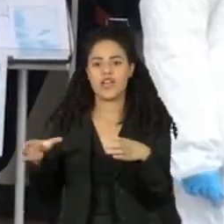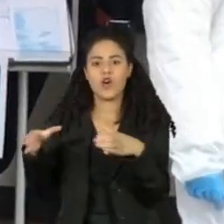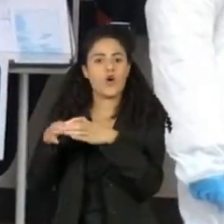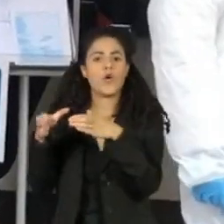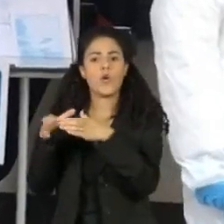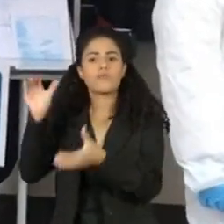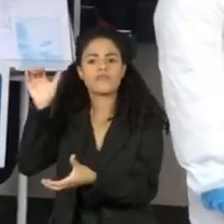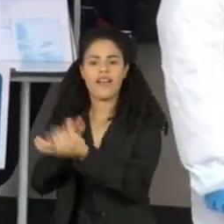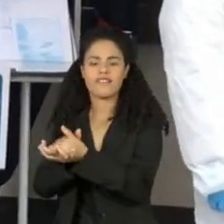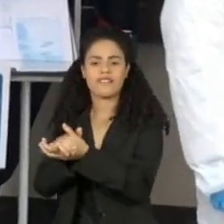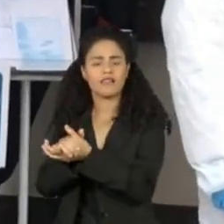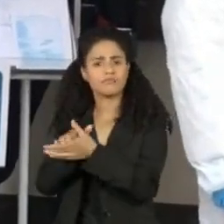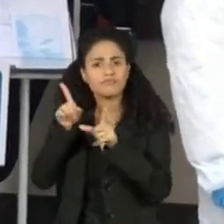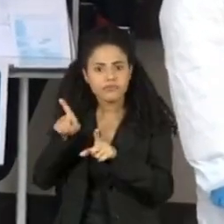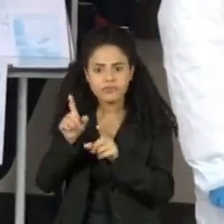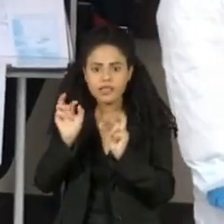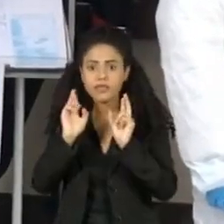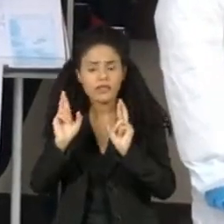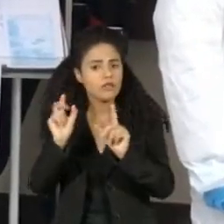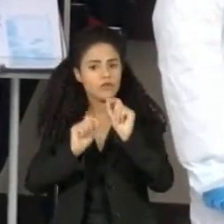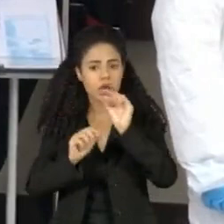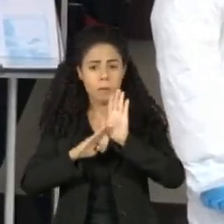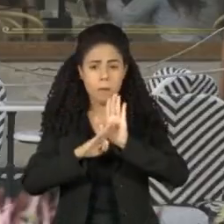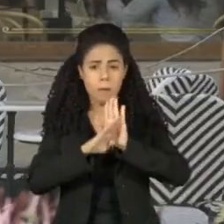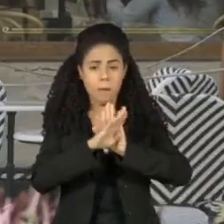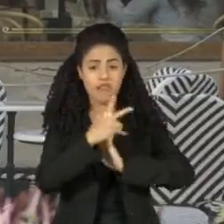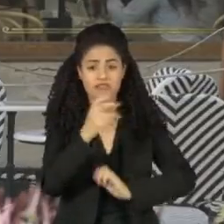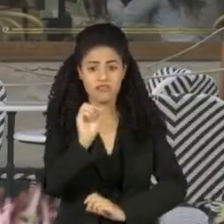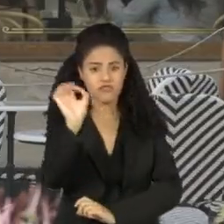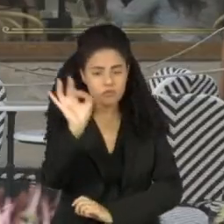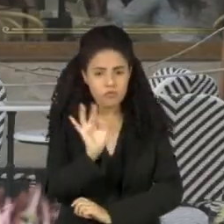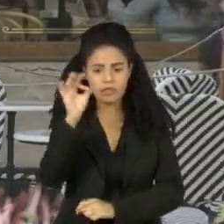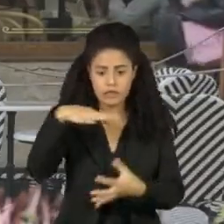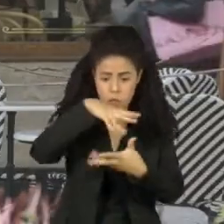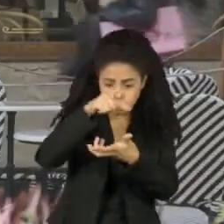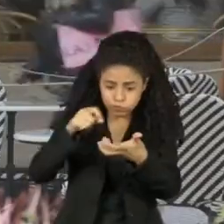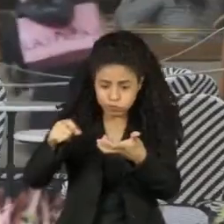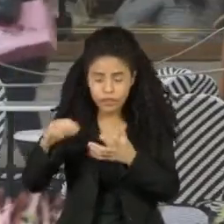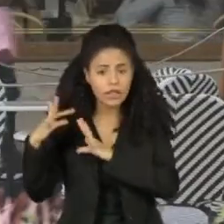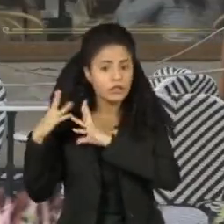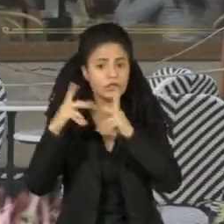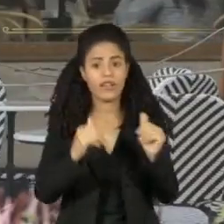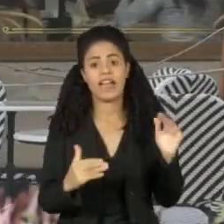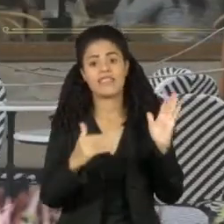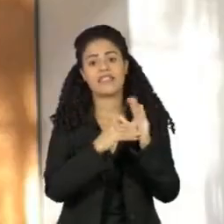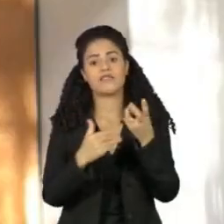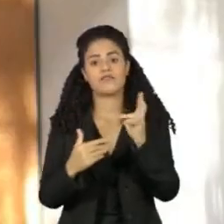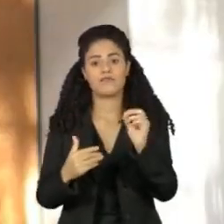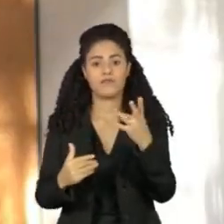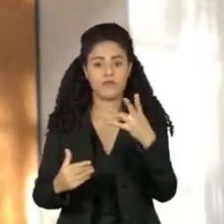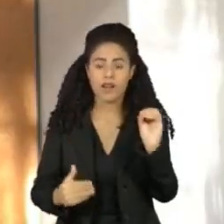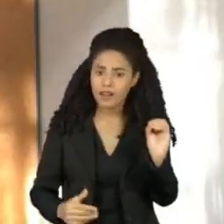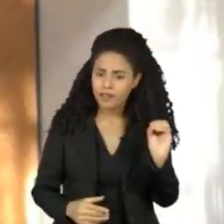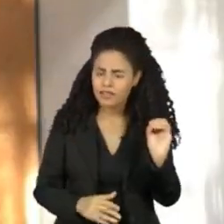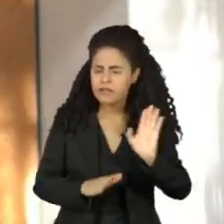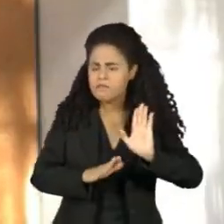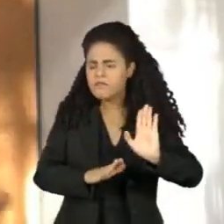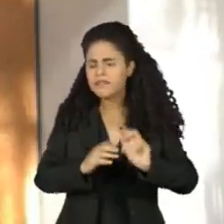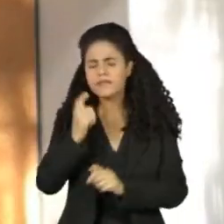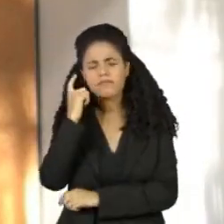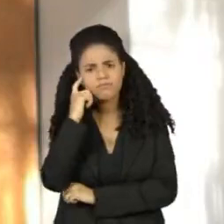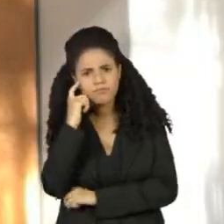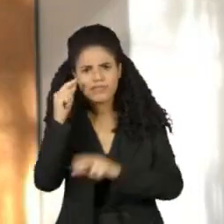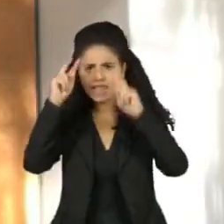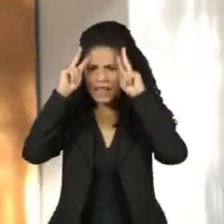E a expectativa é de que esse índice cresça 20% no mundo todo até 2040. O ser humano é um